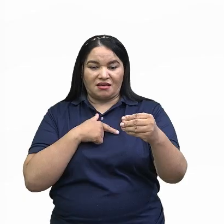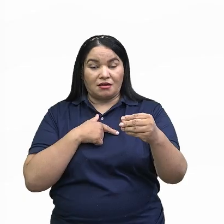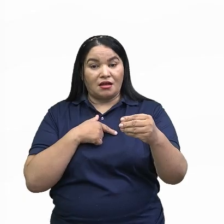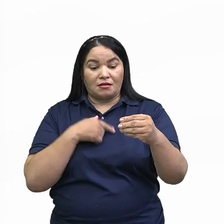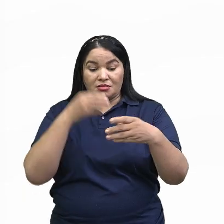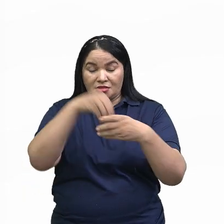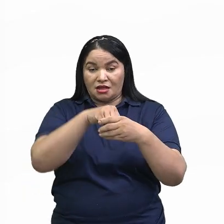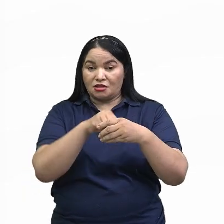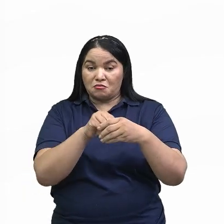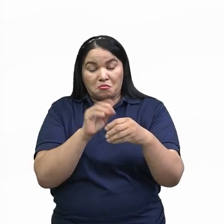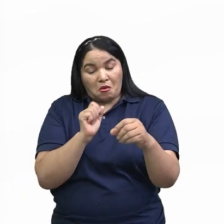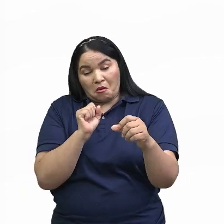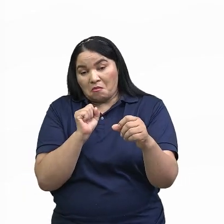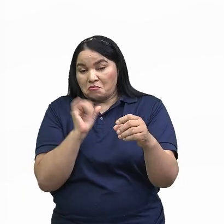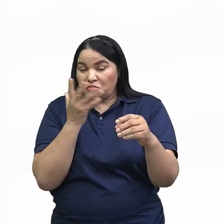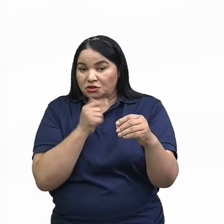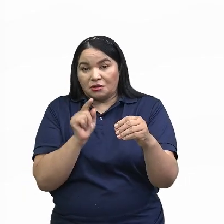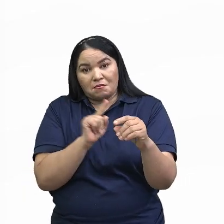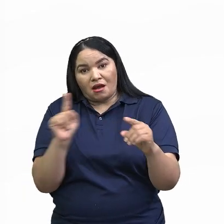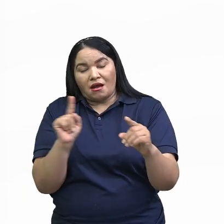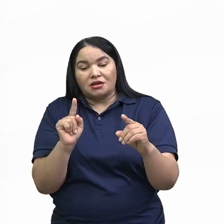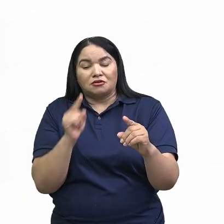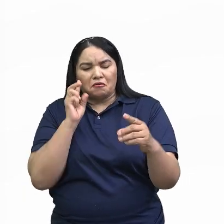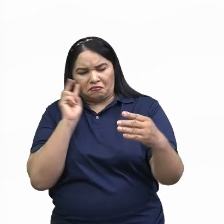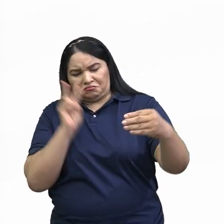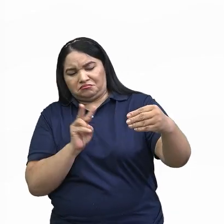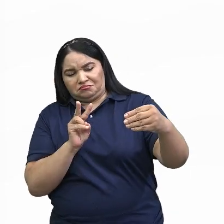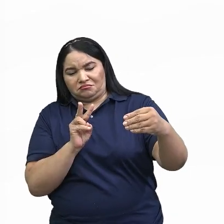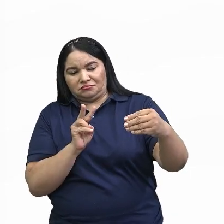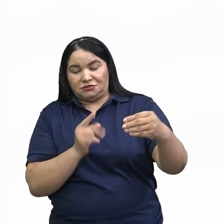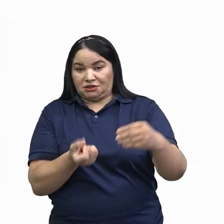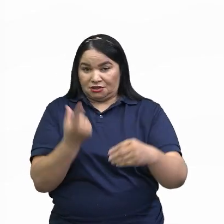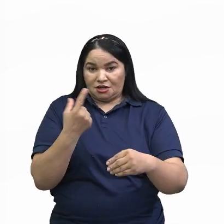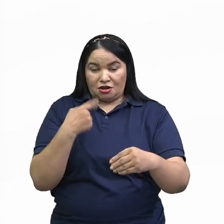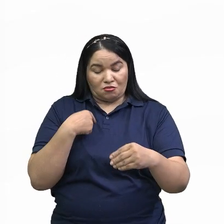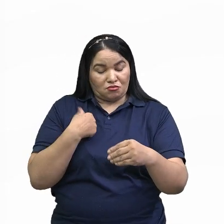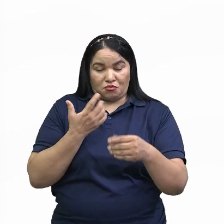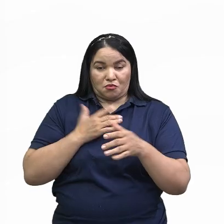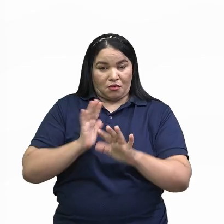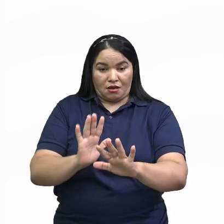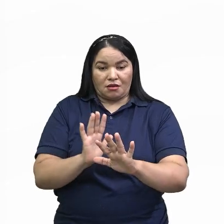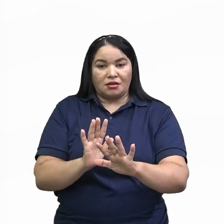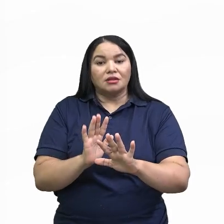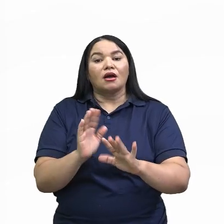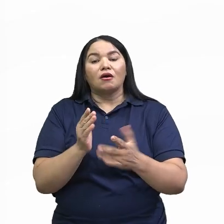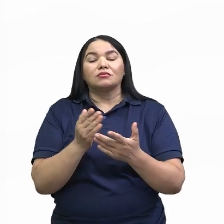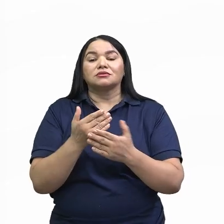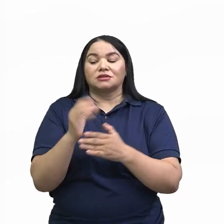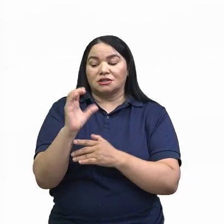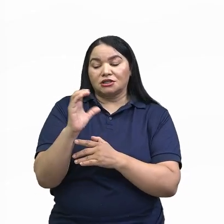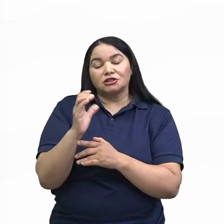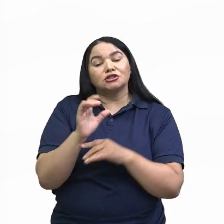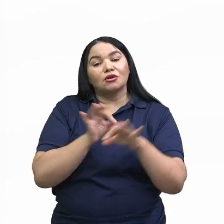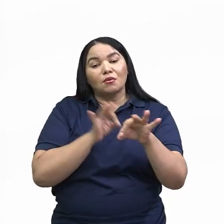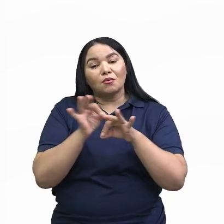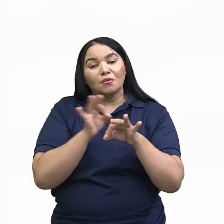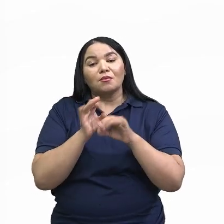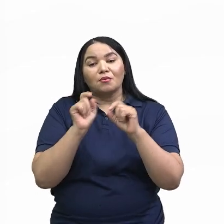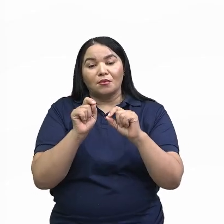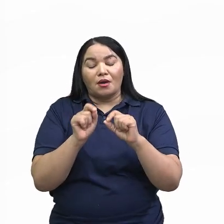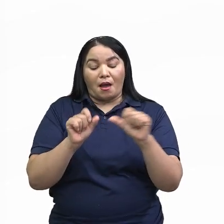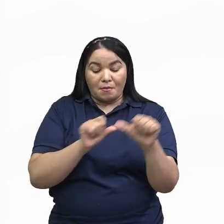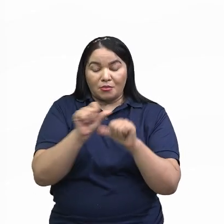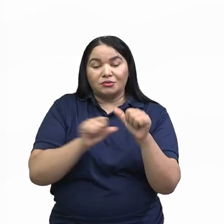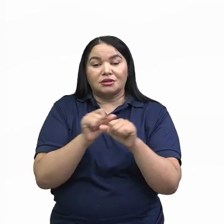por dentro, mas você vai escolher pela aparência. Então, os cientistas, né, passaram ali a fazer essa manipulação no